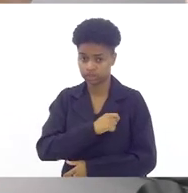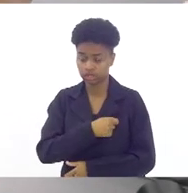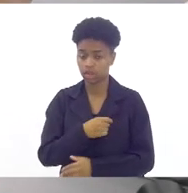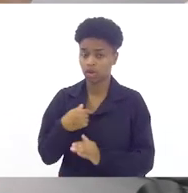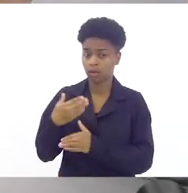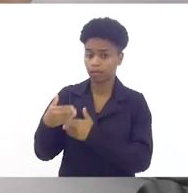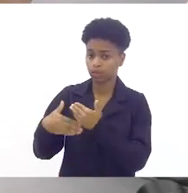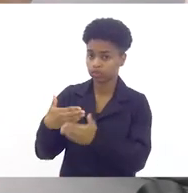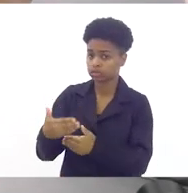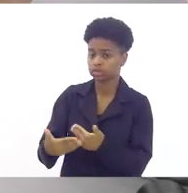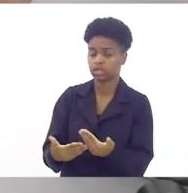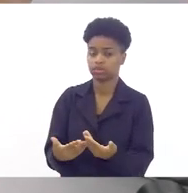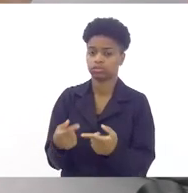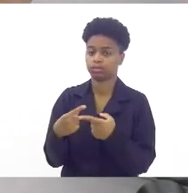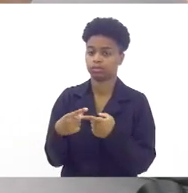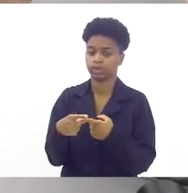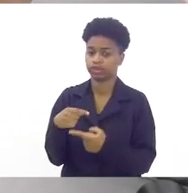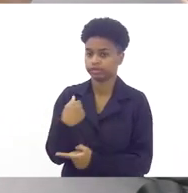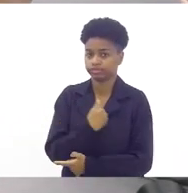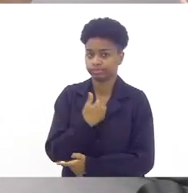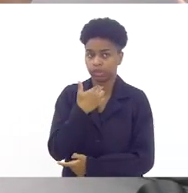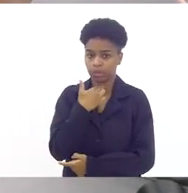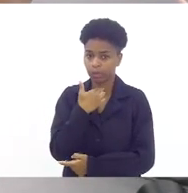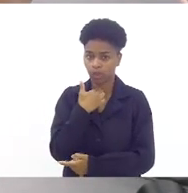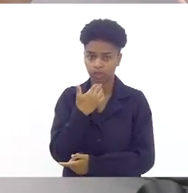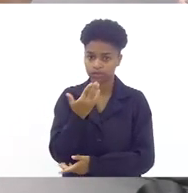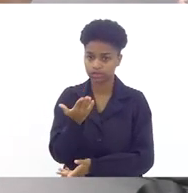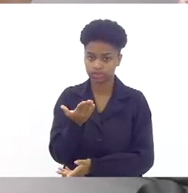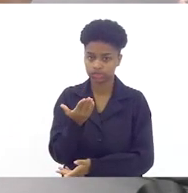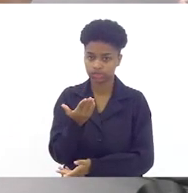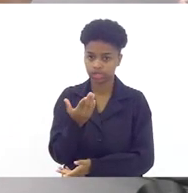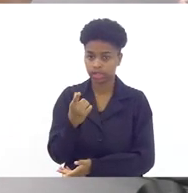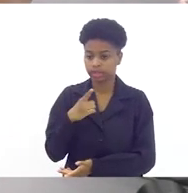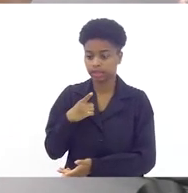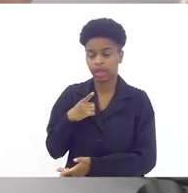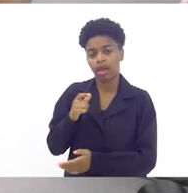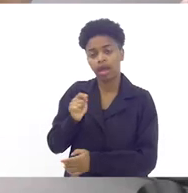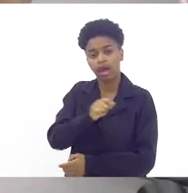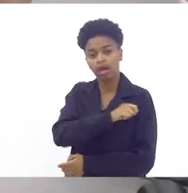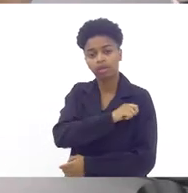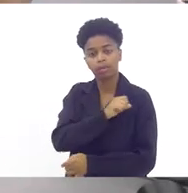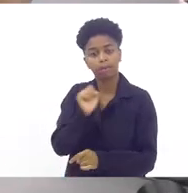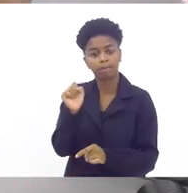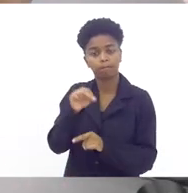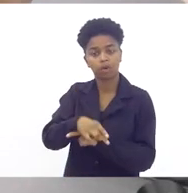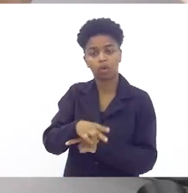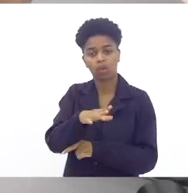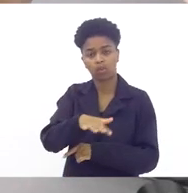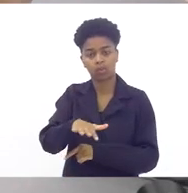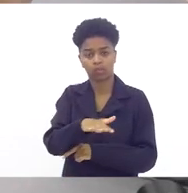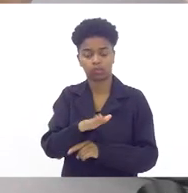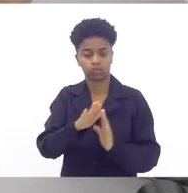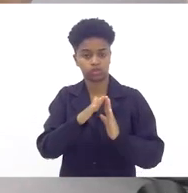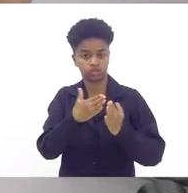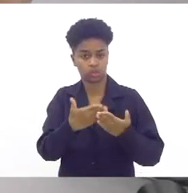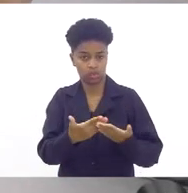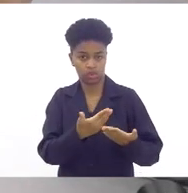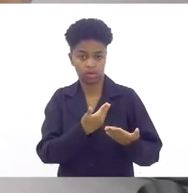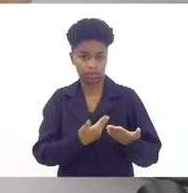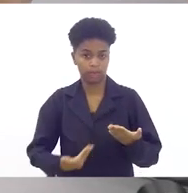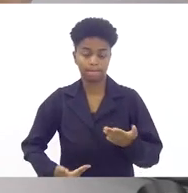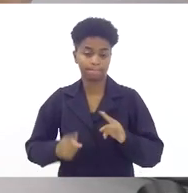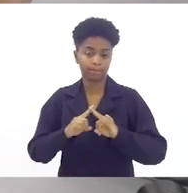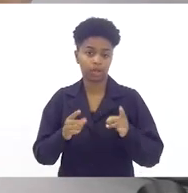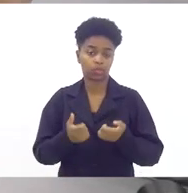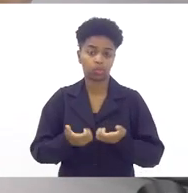de como tá a gente não pode é ter os estudantes de uma unidade não garantir que existe Estudante tem uma alimentação